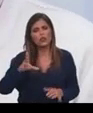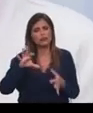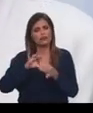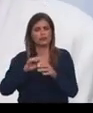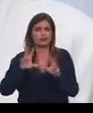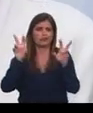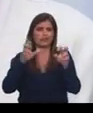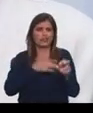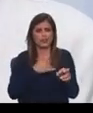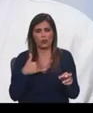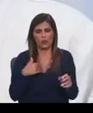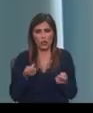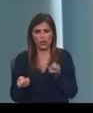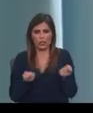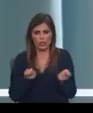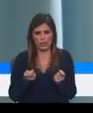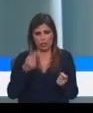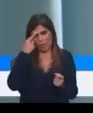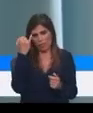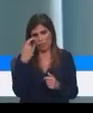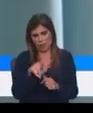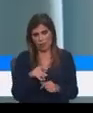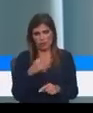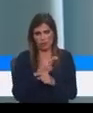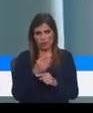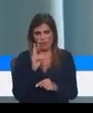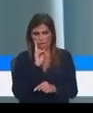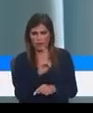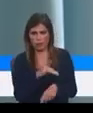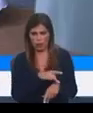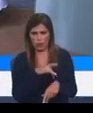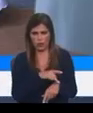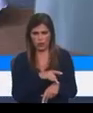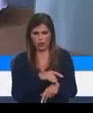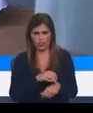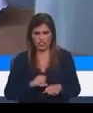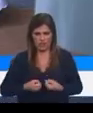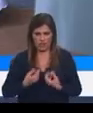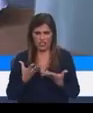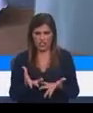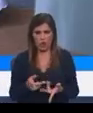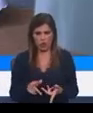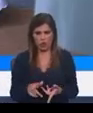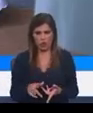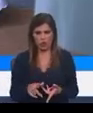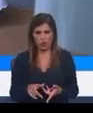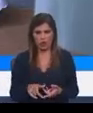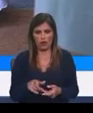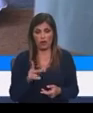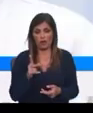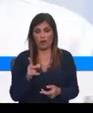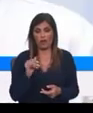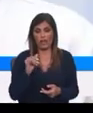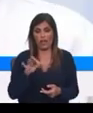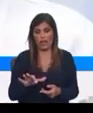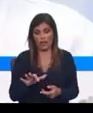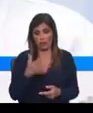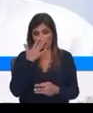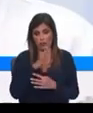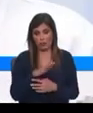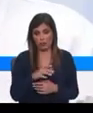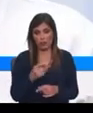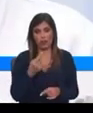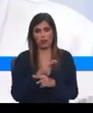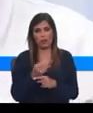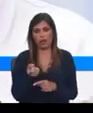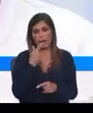menos organizado, a ideia que temos. Também vemos nas tais doenças infecciosas, na infecção VIH, que a medicação é